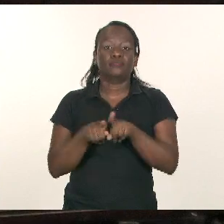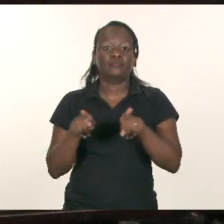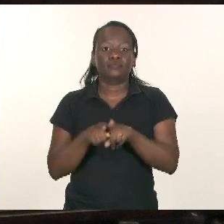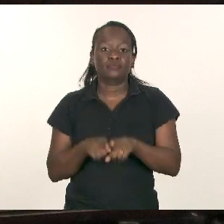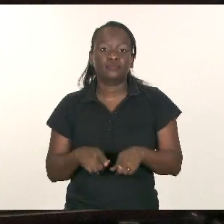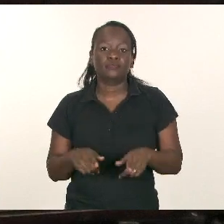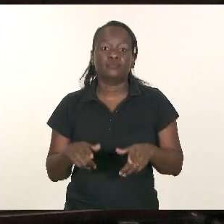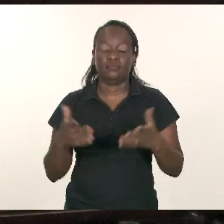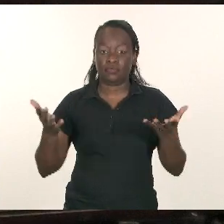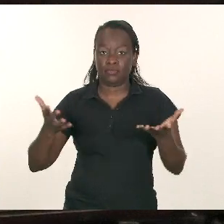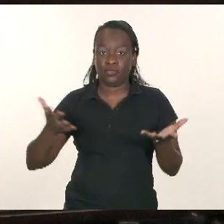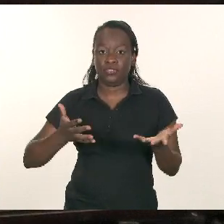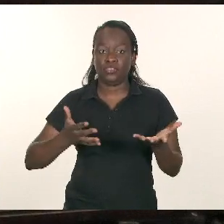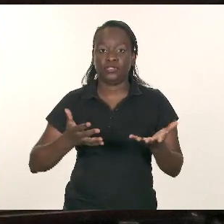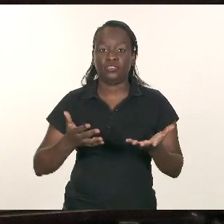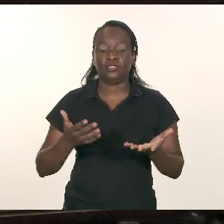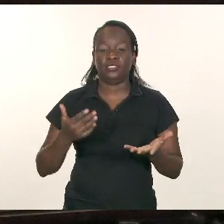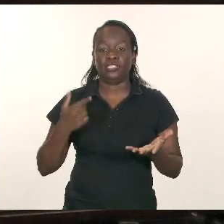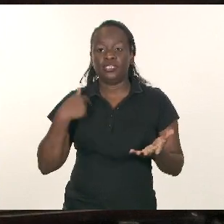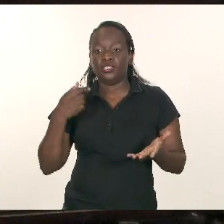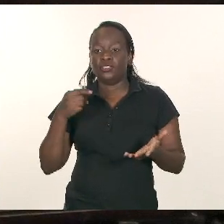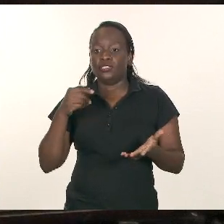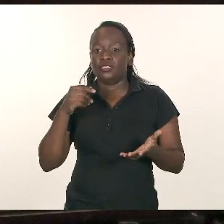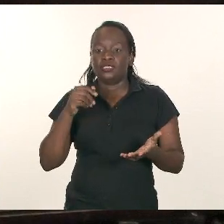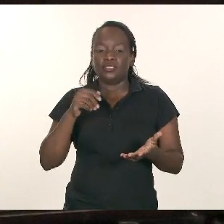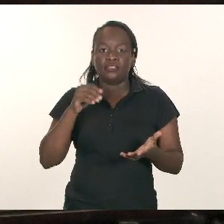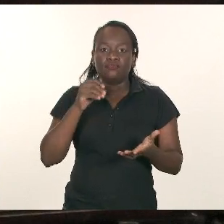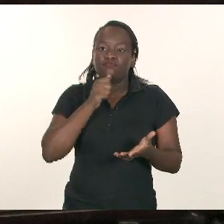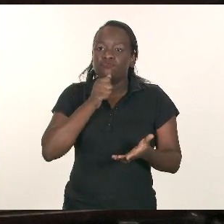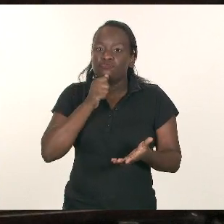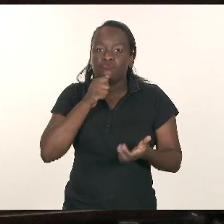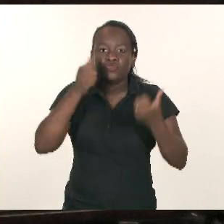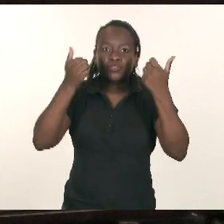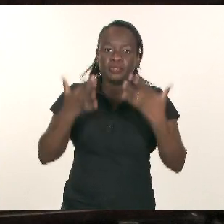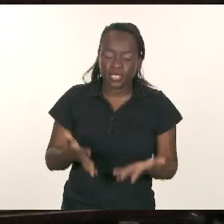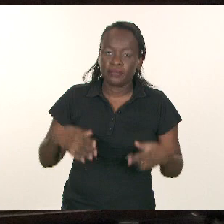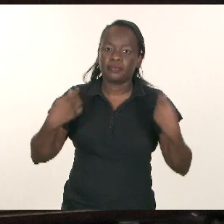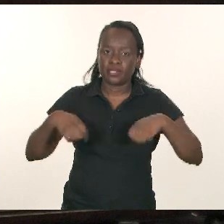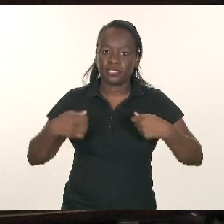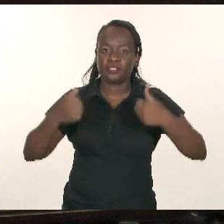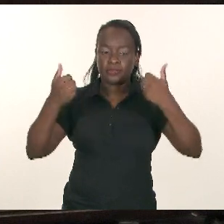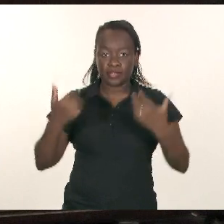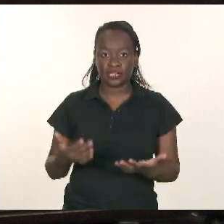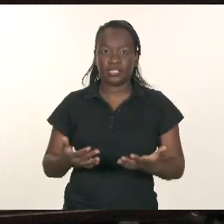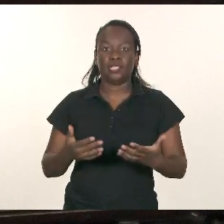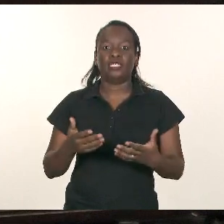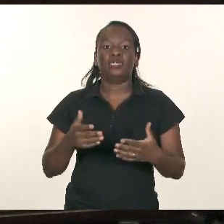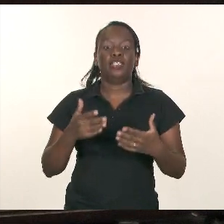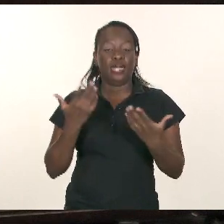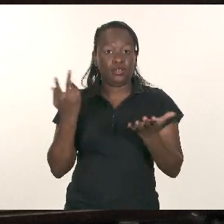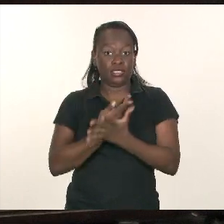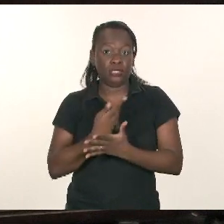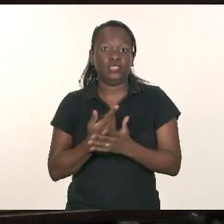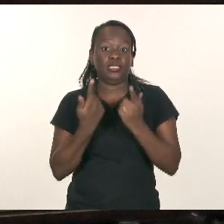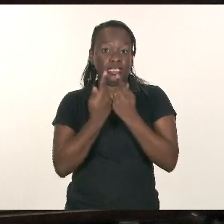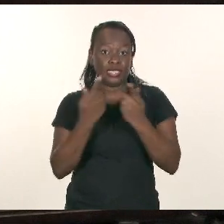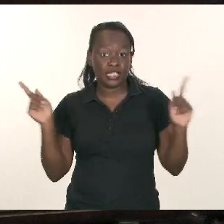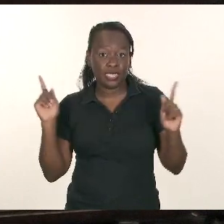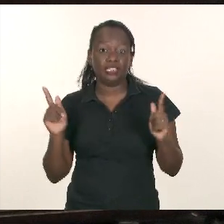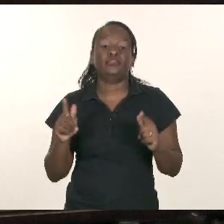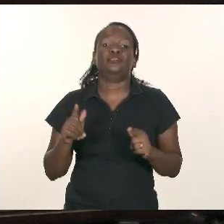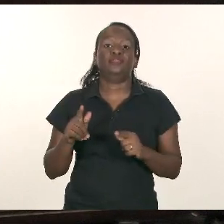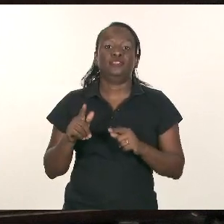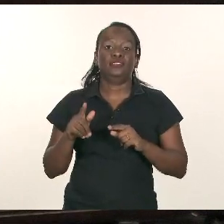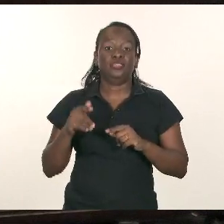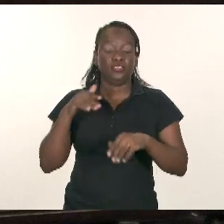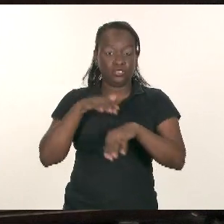não poderia hoje, senhora presidente, me furtar a comentar algo muito grave que